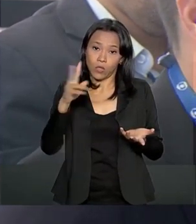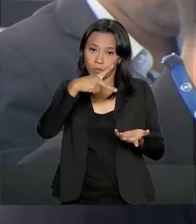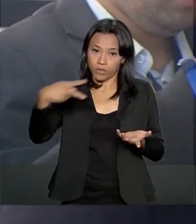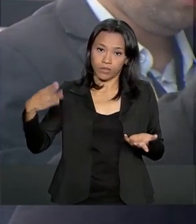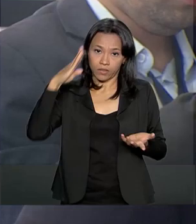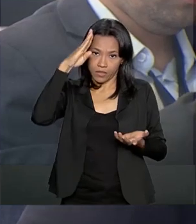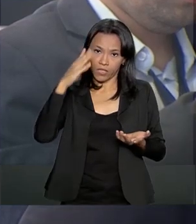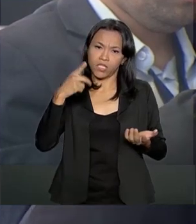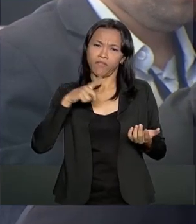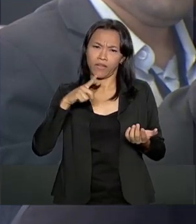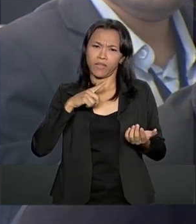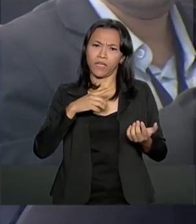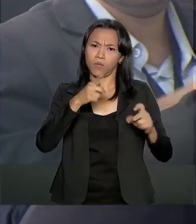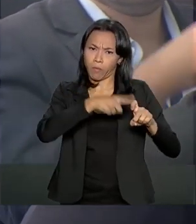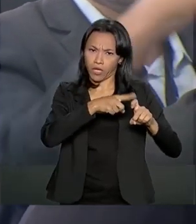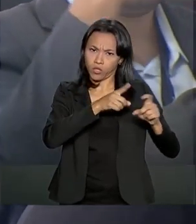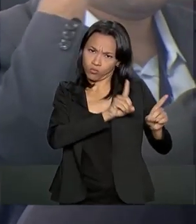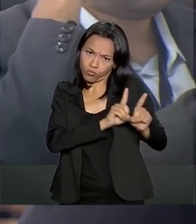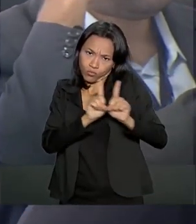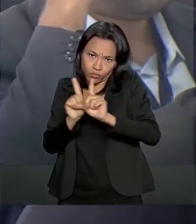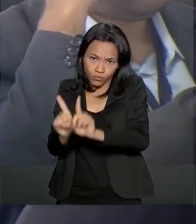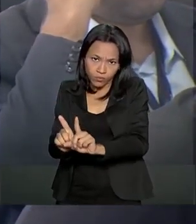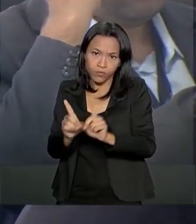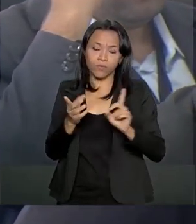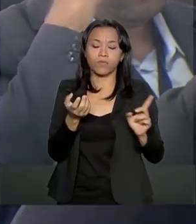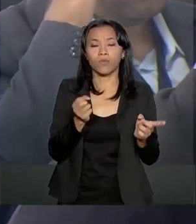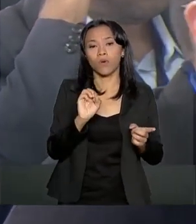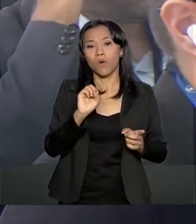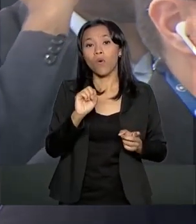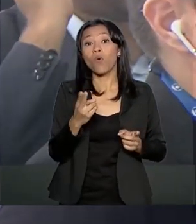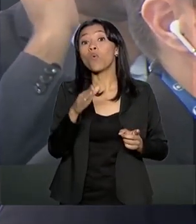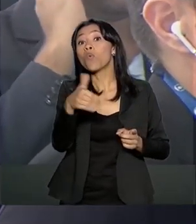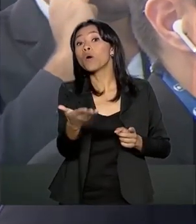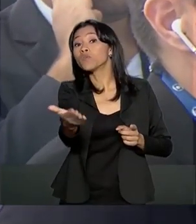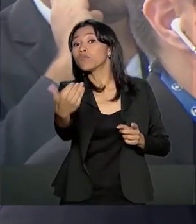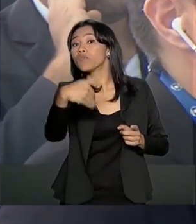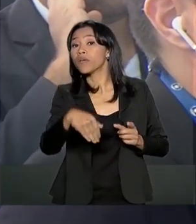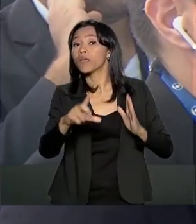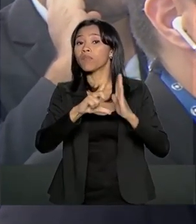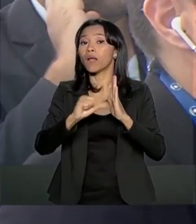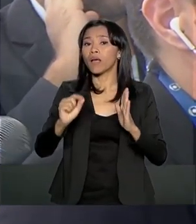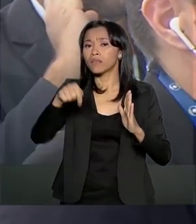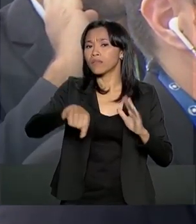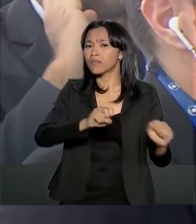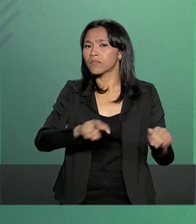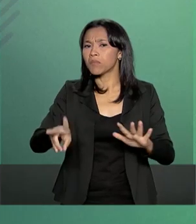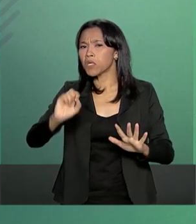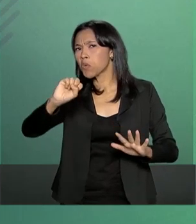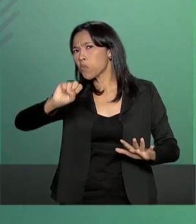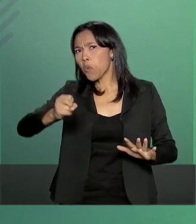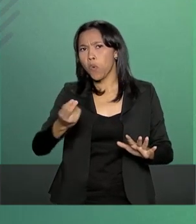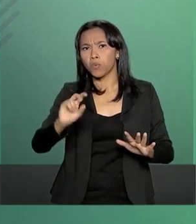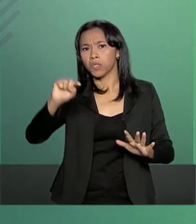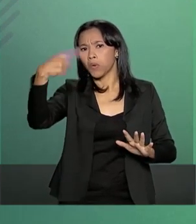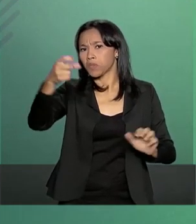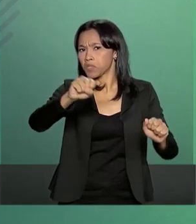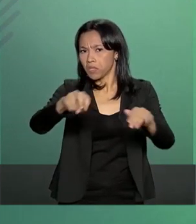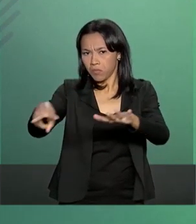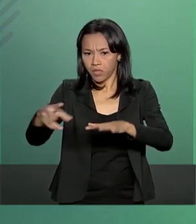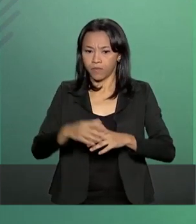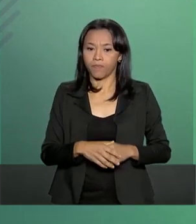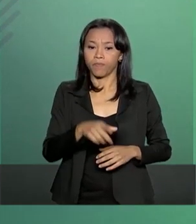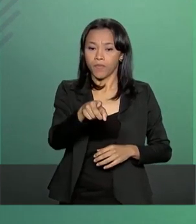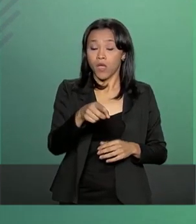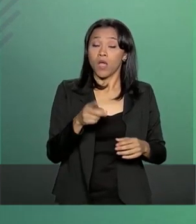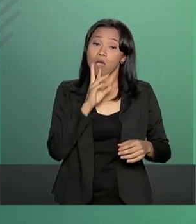da Alvorada e se a previsão de quando ele vem ao Palácio do Planalto, semana que vem, enfim. O presidente ele tem uma equipe médica que